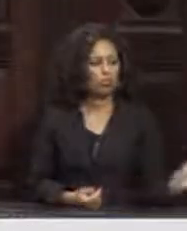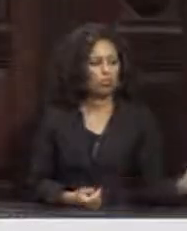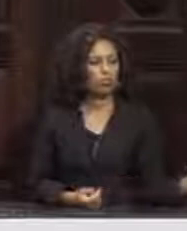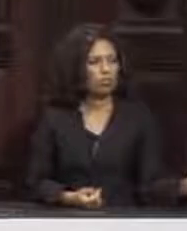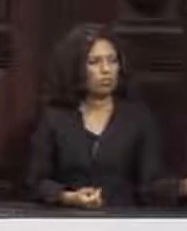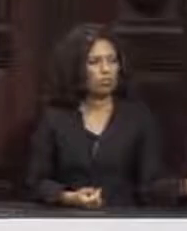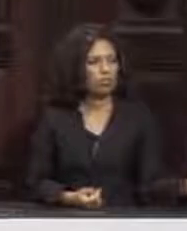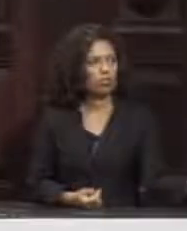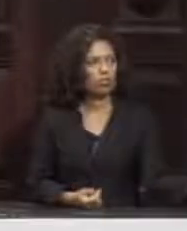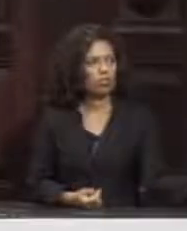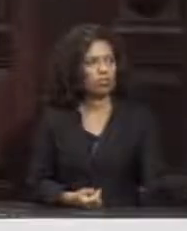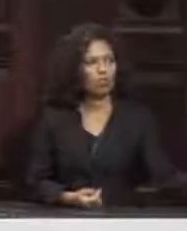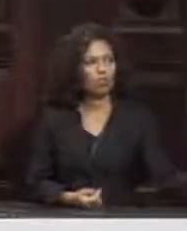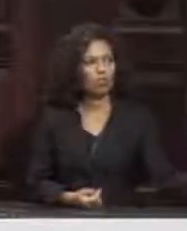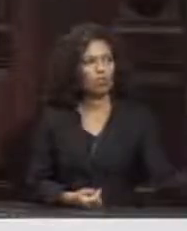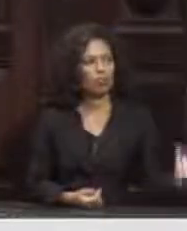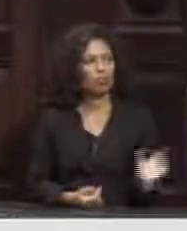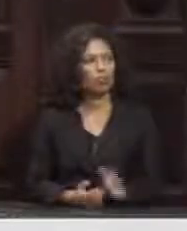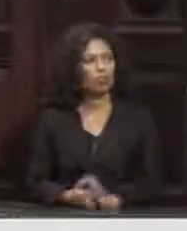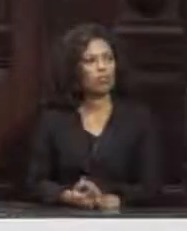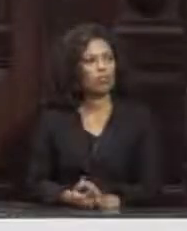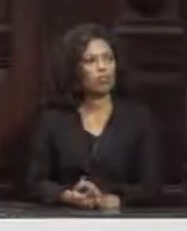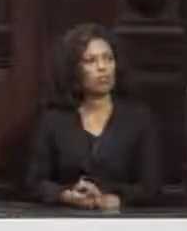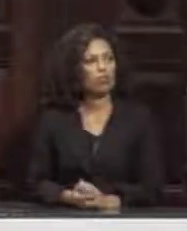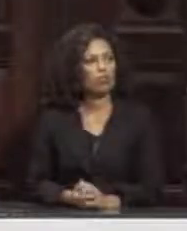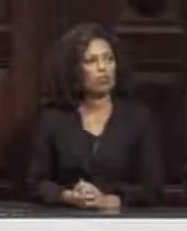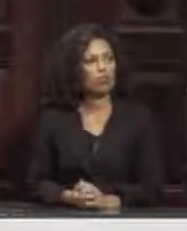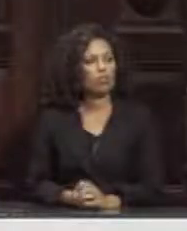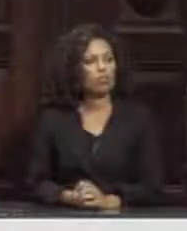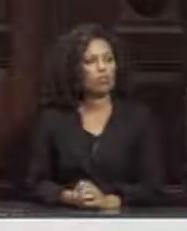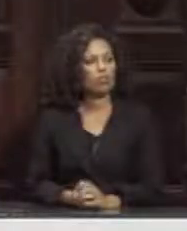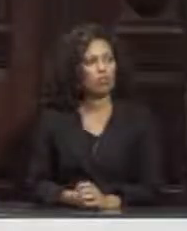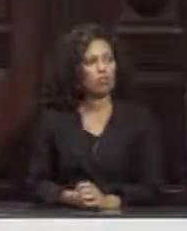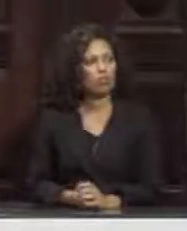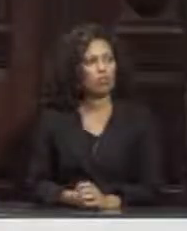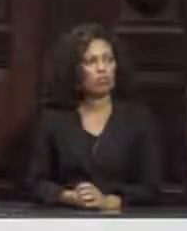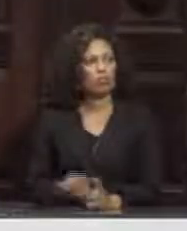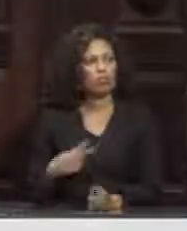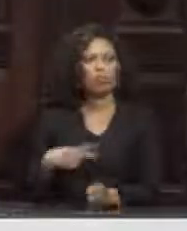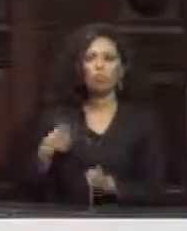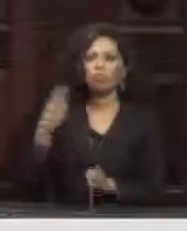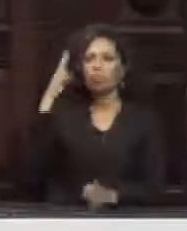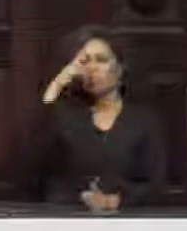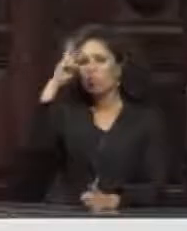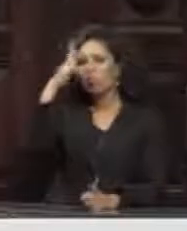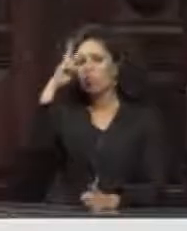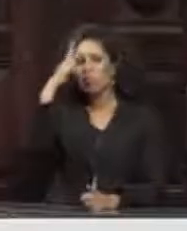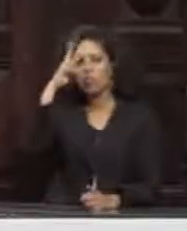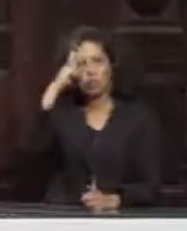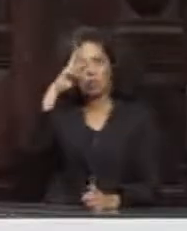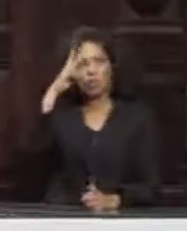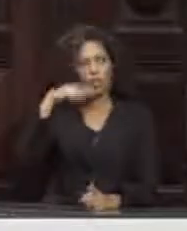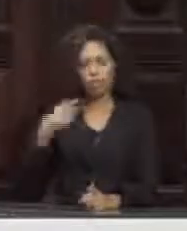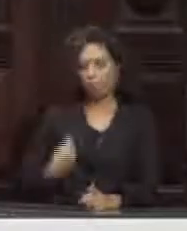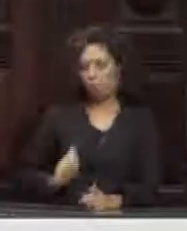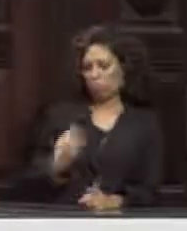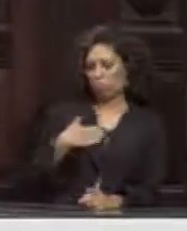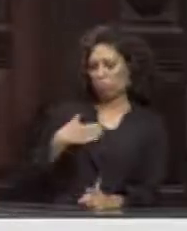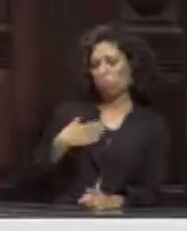tudo conjunto. como acontece vez por outra, Vai discutir me lembro da minha